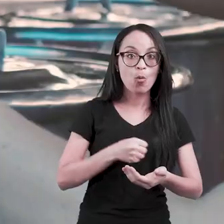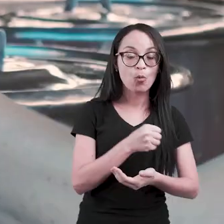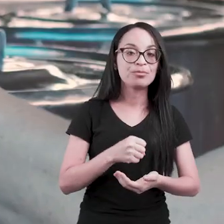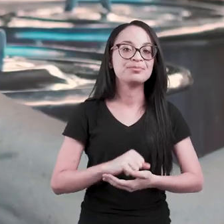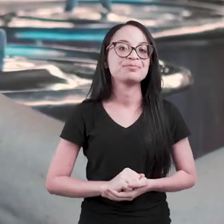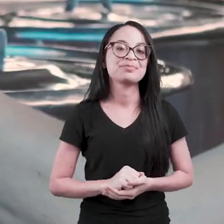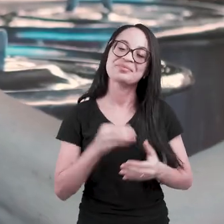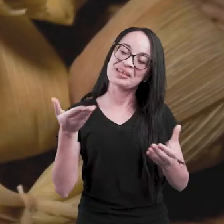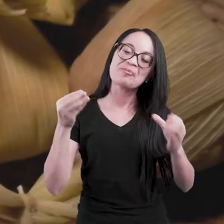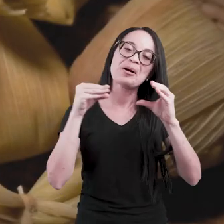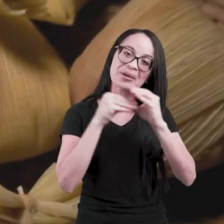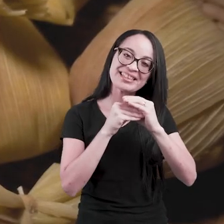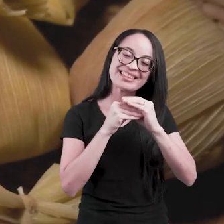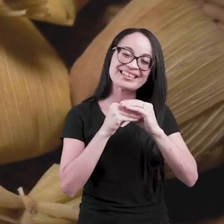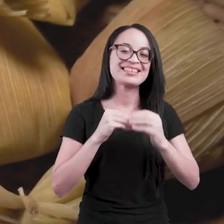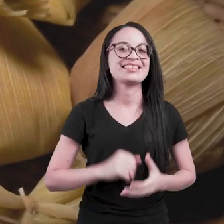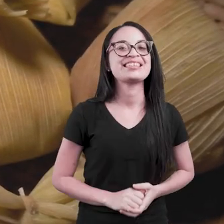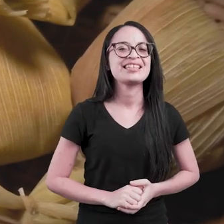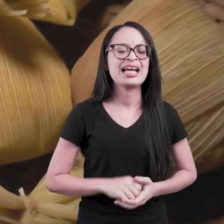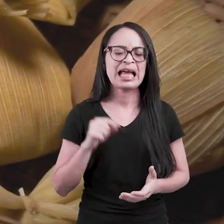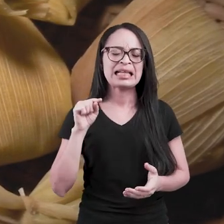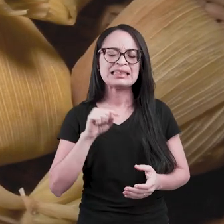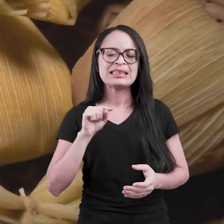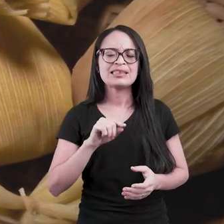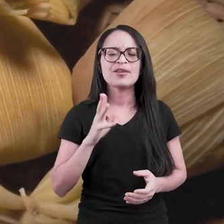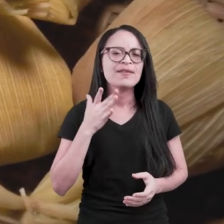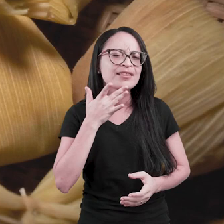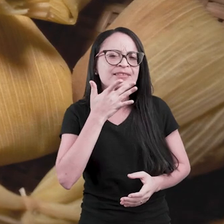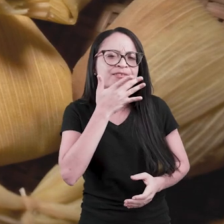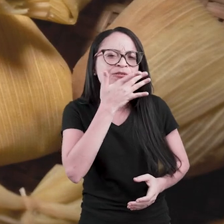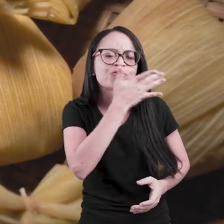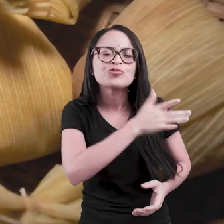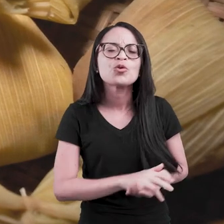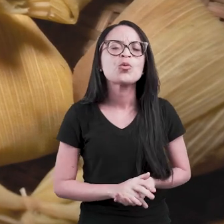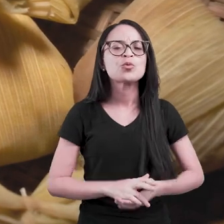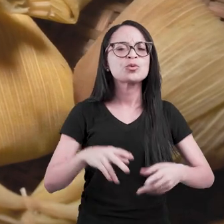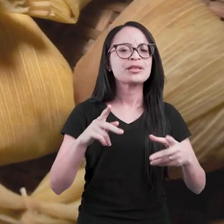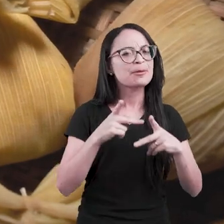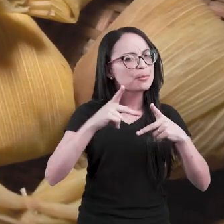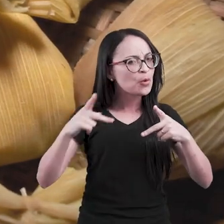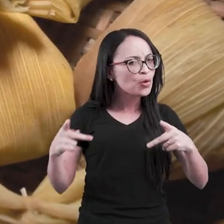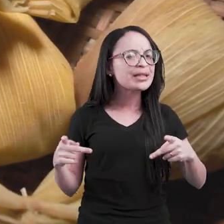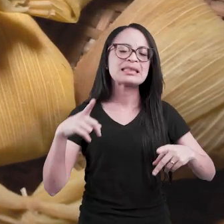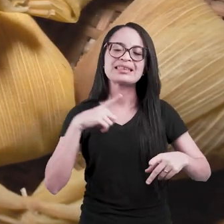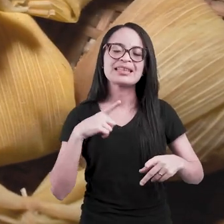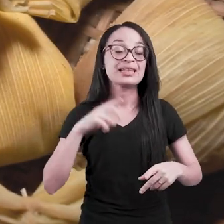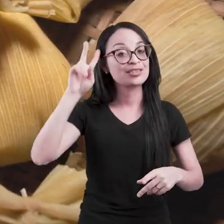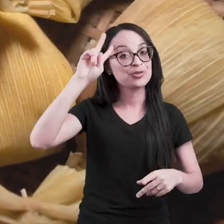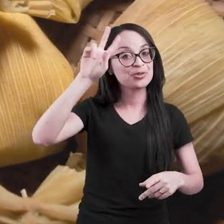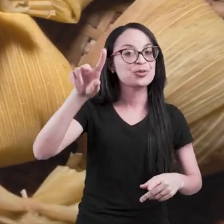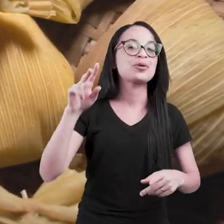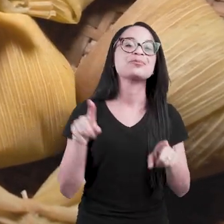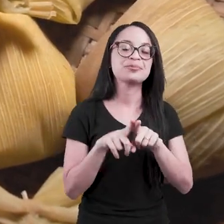mingau e a pamonha. Uma iguaria muito interessante, um alimento rico em nutrientes e muita